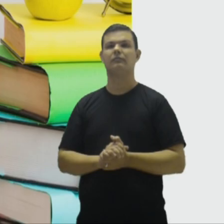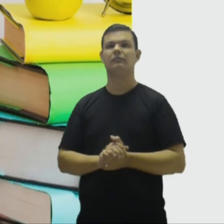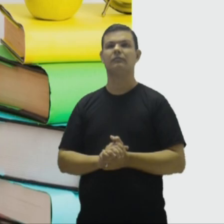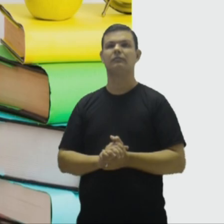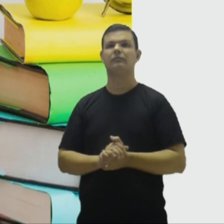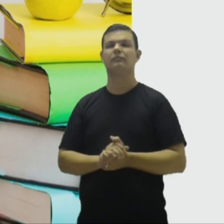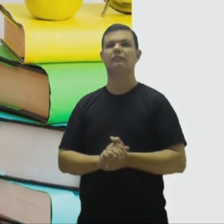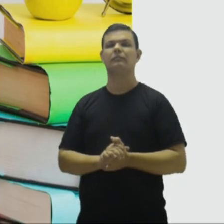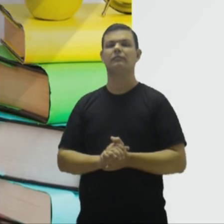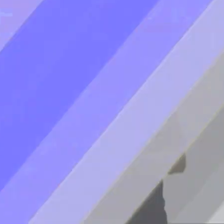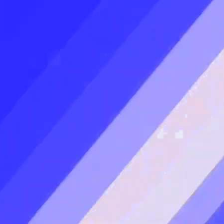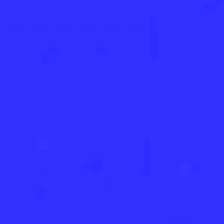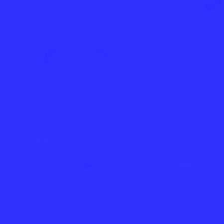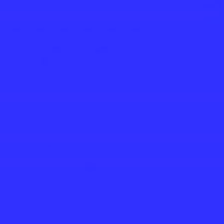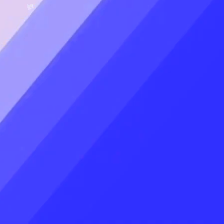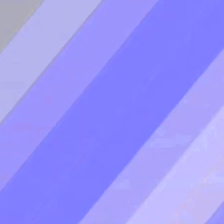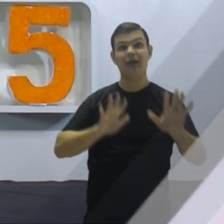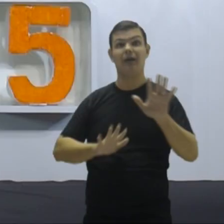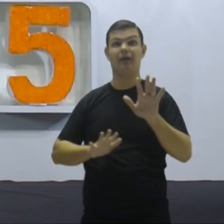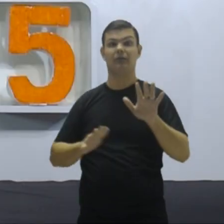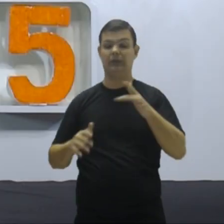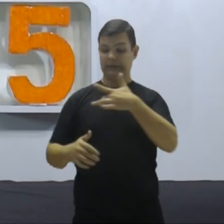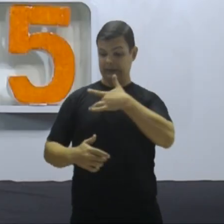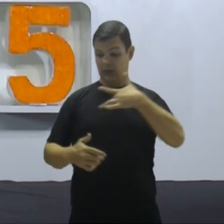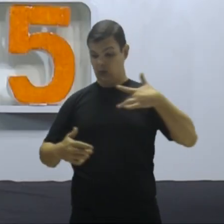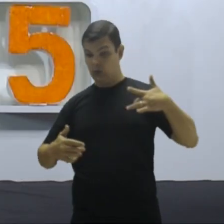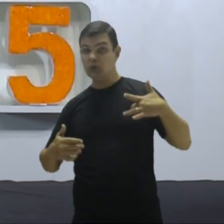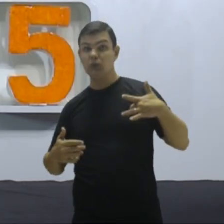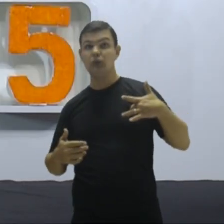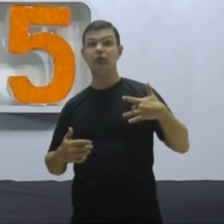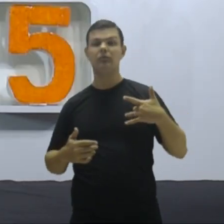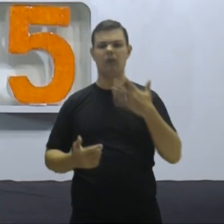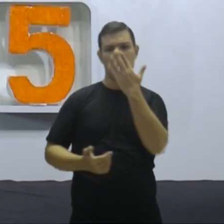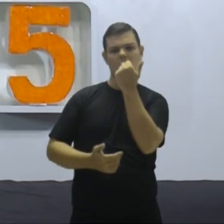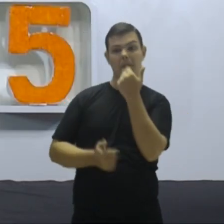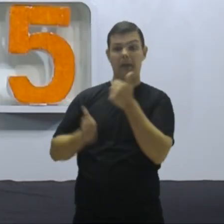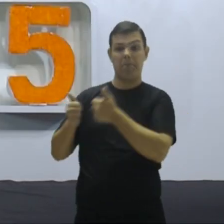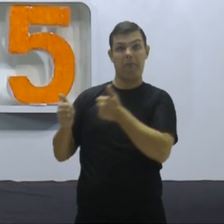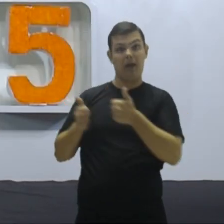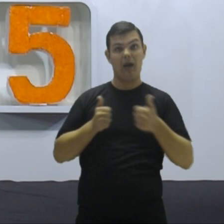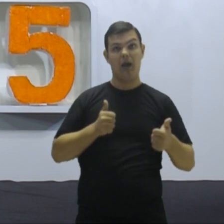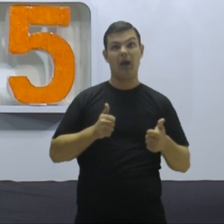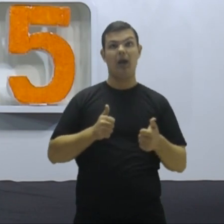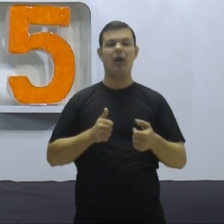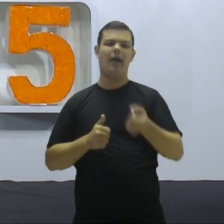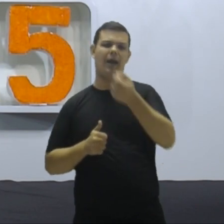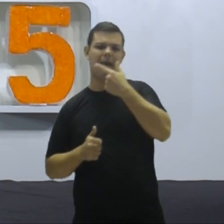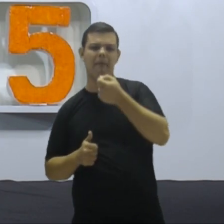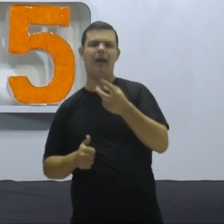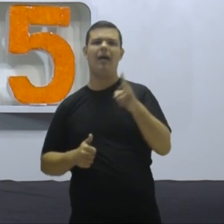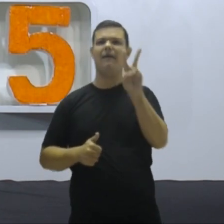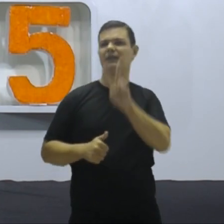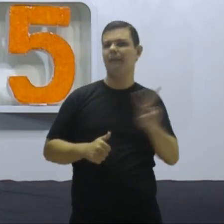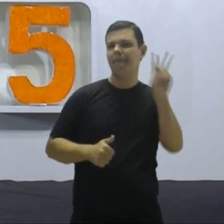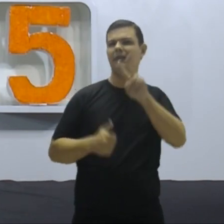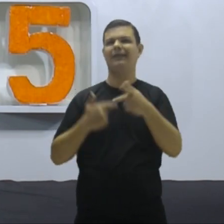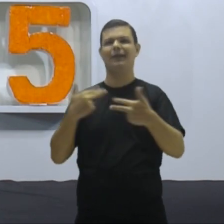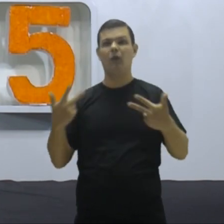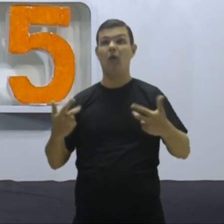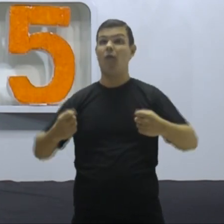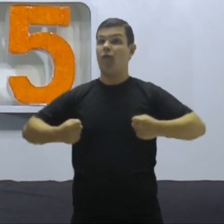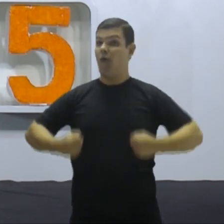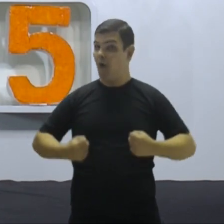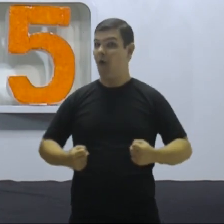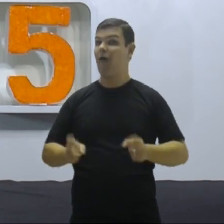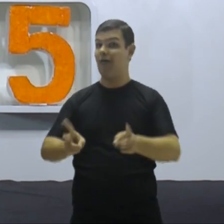se cuidando, os cuidados com a sua saúde, se alimentando bem, tomando seu remédio, sua vitamina. Fique